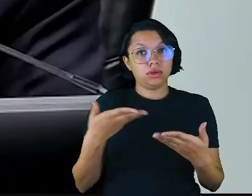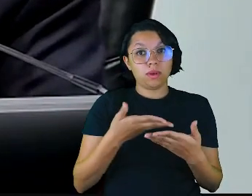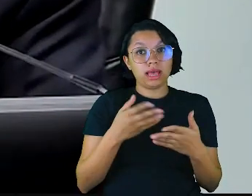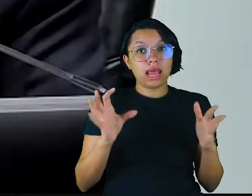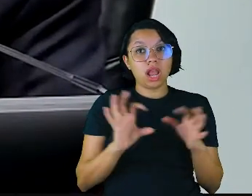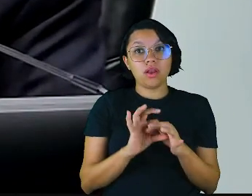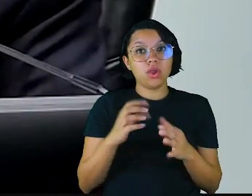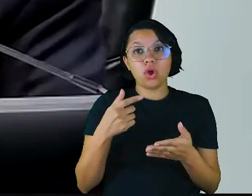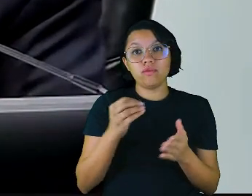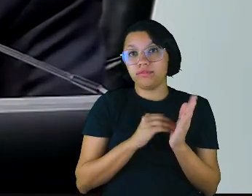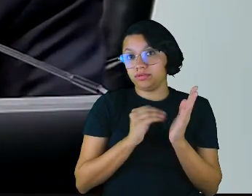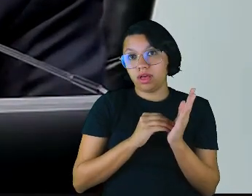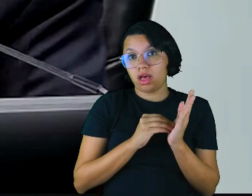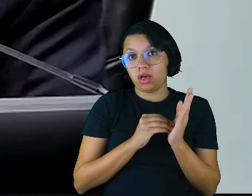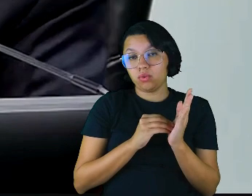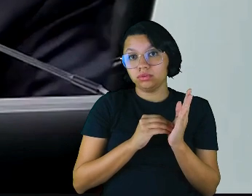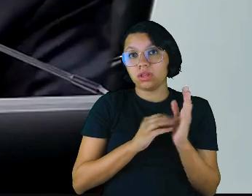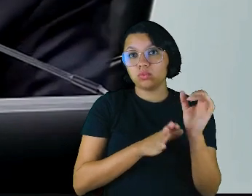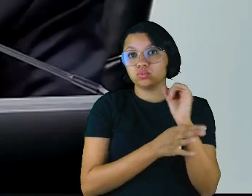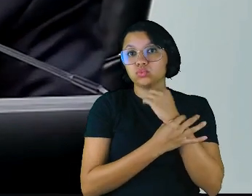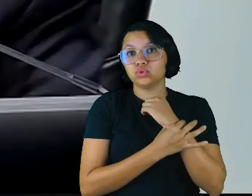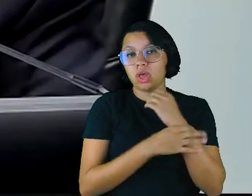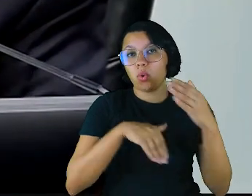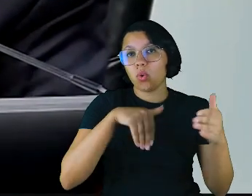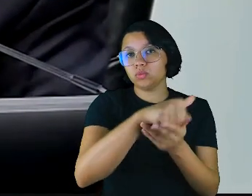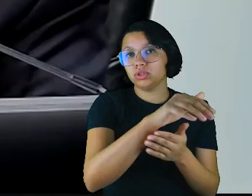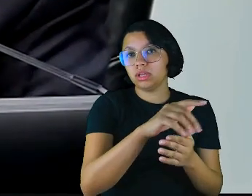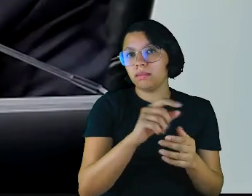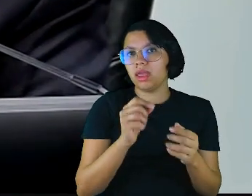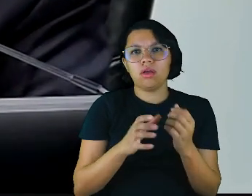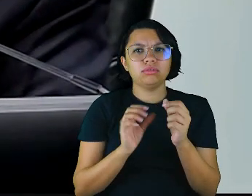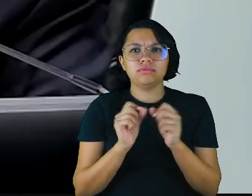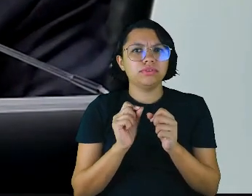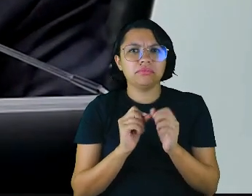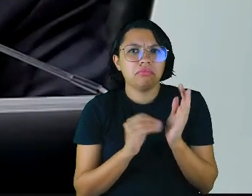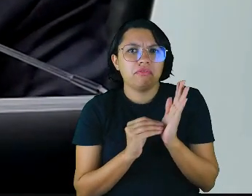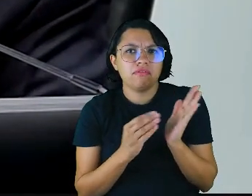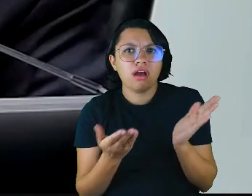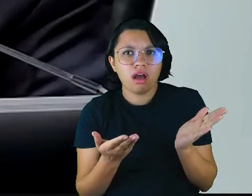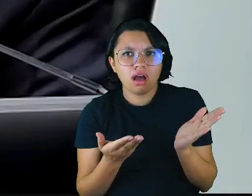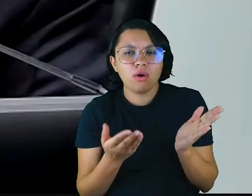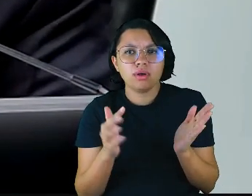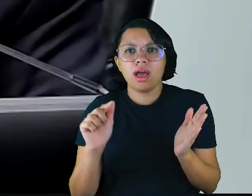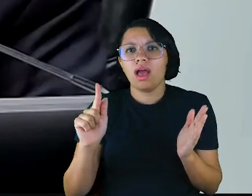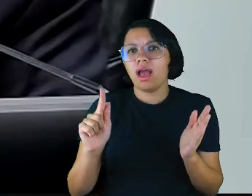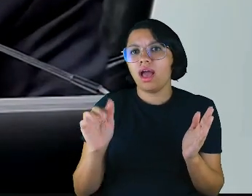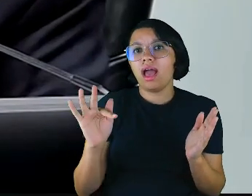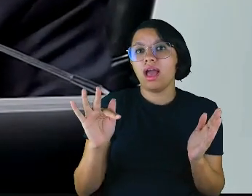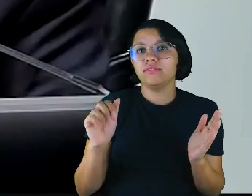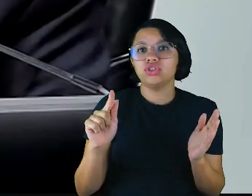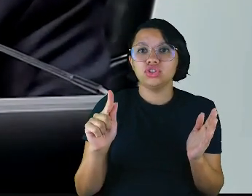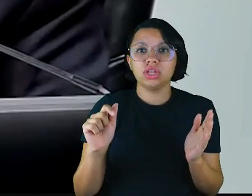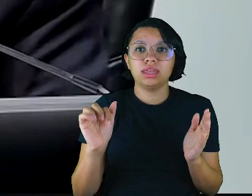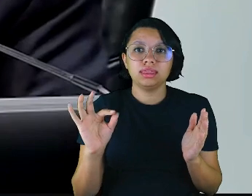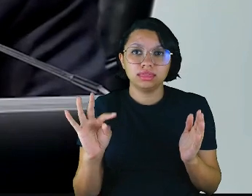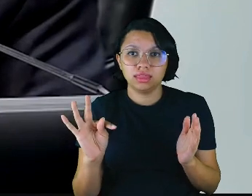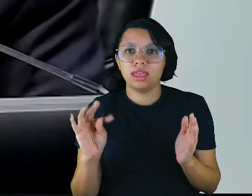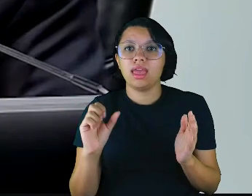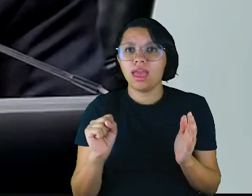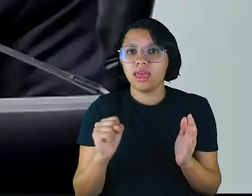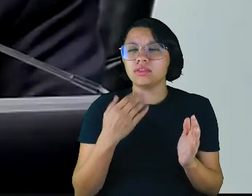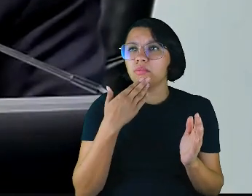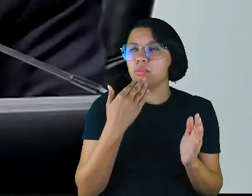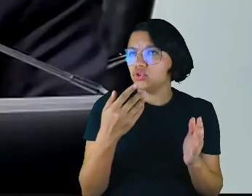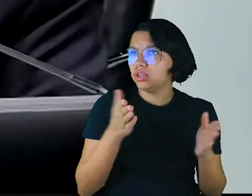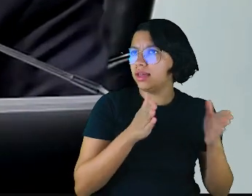aquele vínculo não fez falta para mim. Então, o seguro-desemprego não fez falta para mim, que eu podia ter tido naquela época. Então, o fundo de garantia não fez falta para mim, que eu podia ter tido